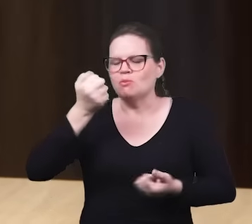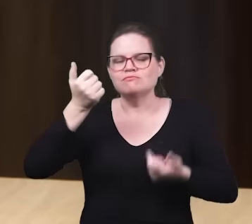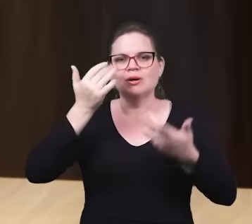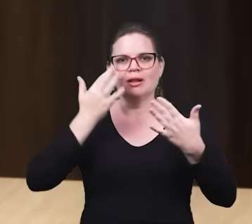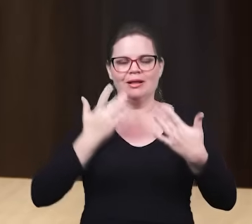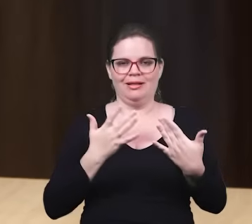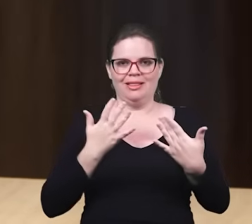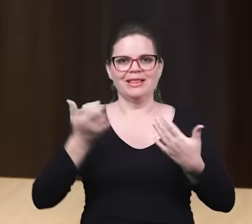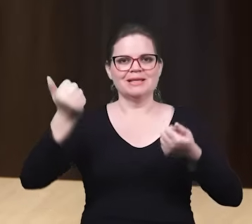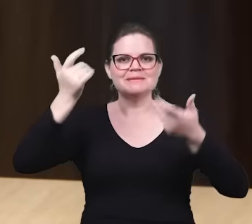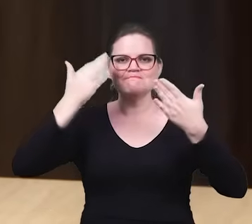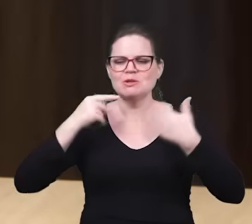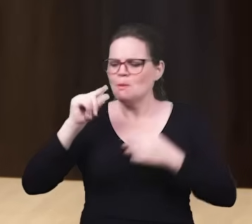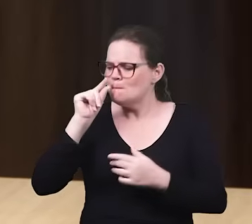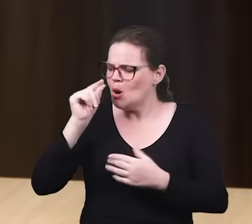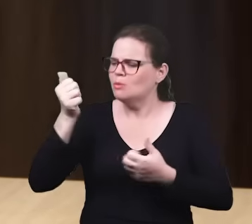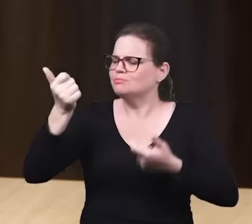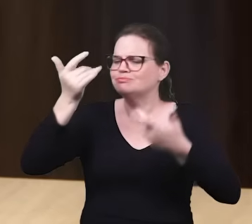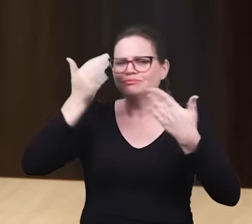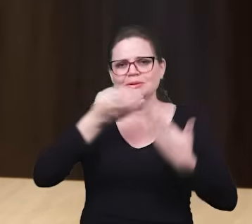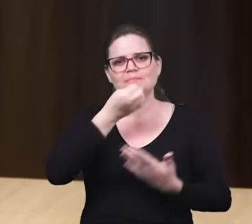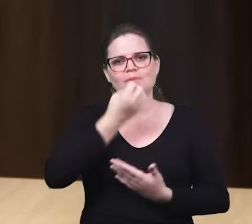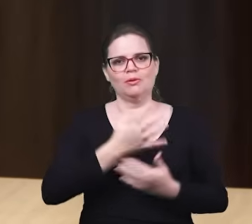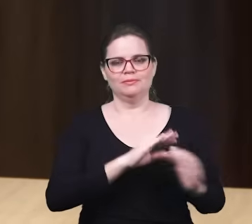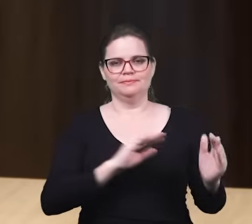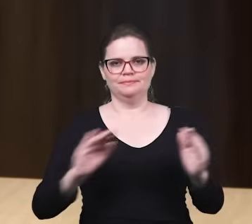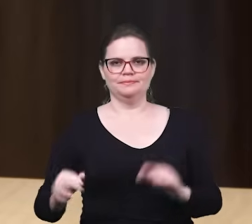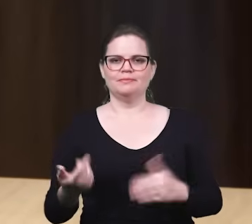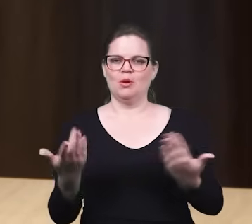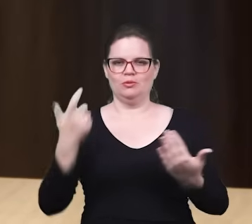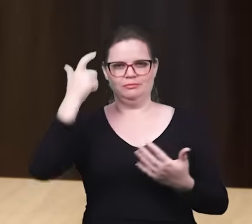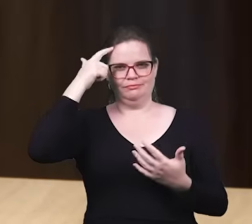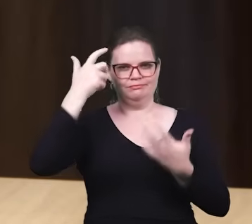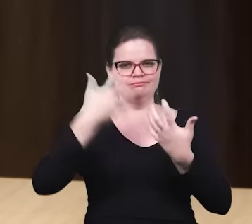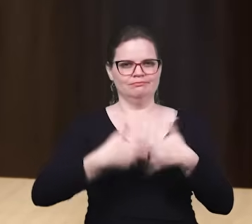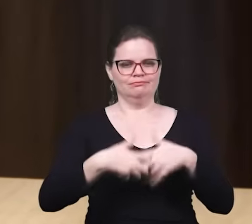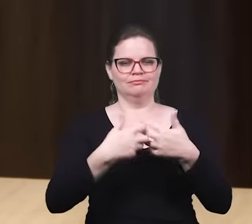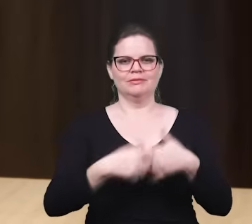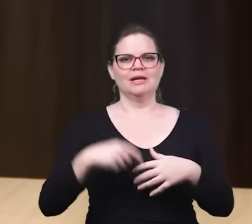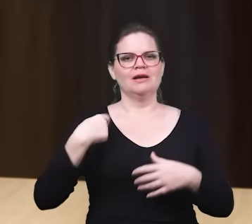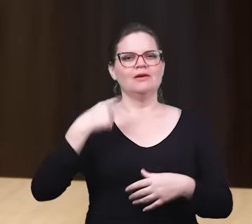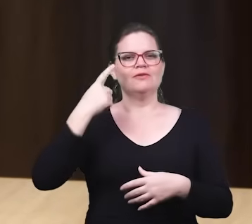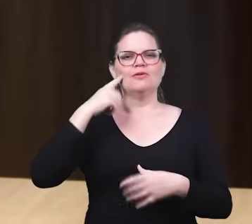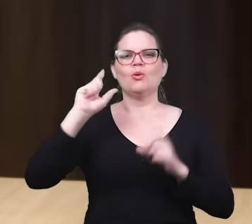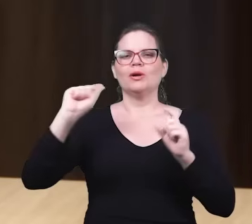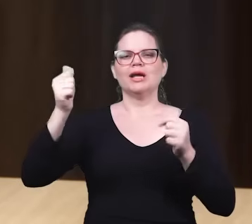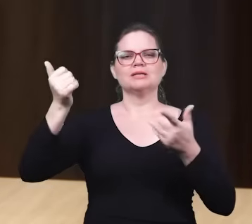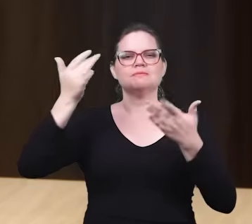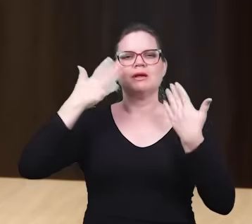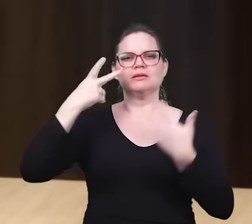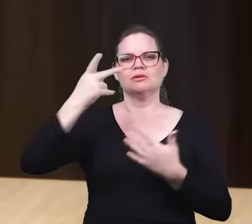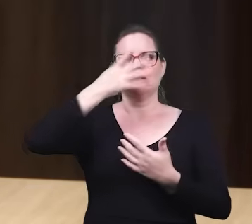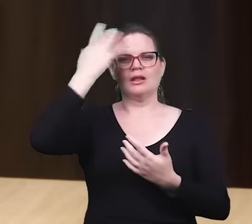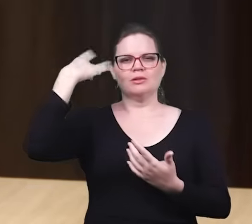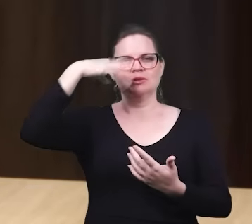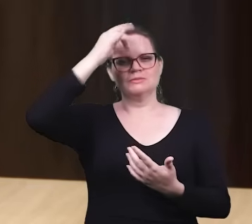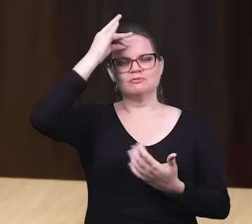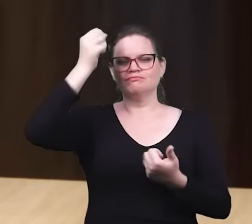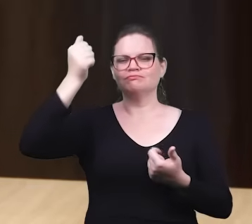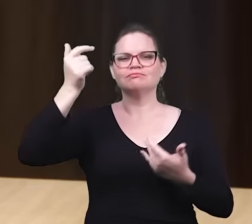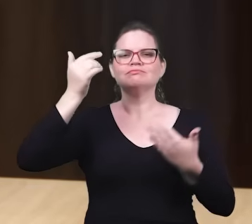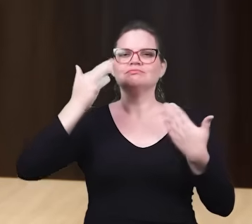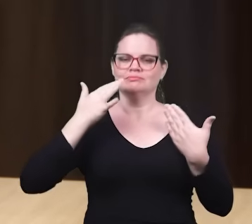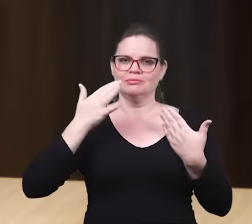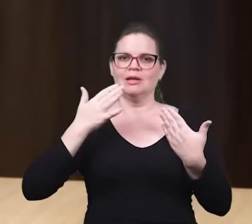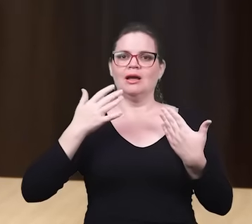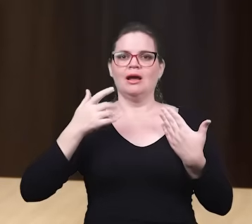nossa meditação, para que nós pudéssemos hoje gozar da doçura do Espírito Santo. Alguém teve